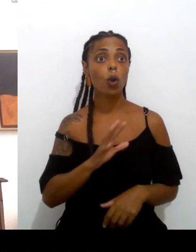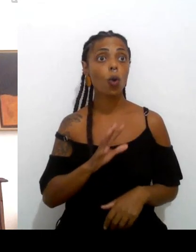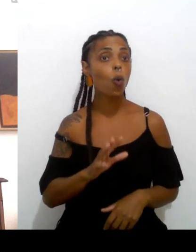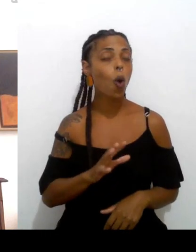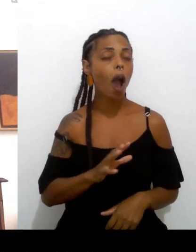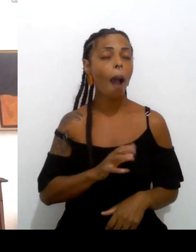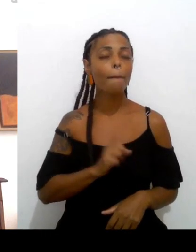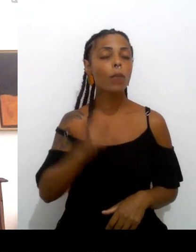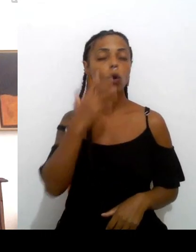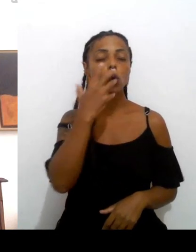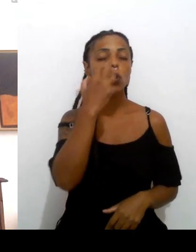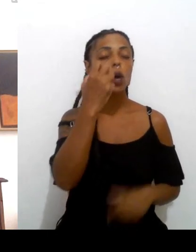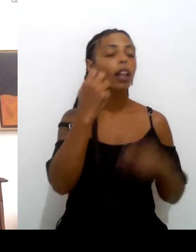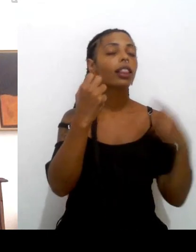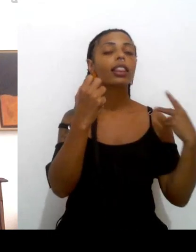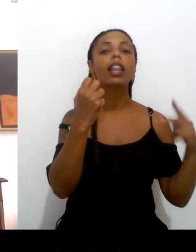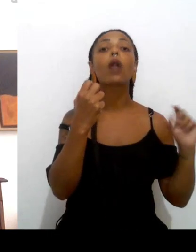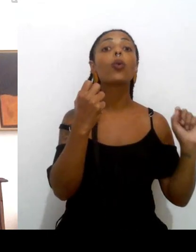masculina